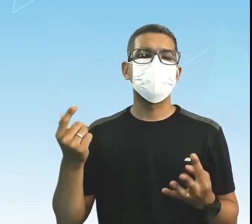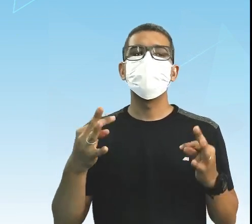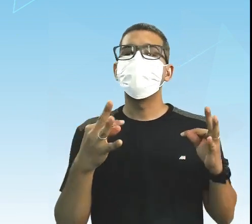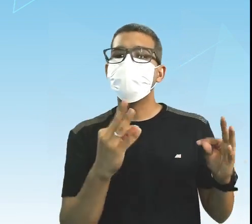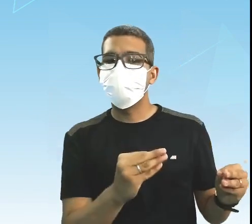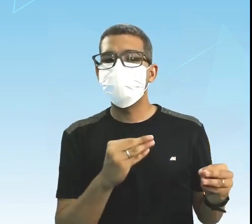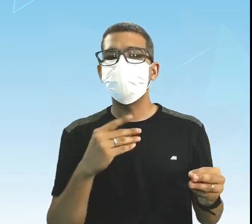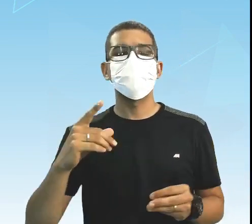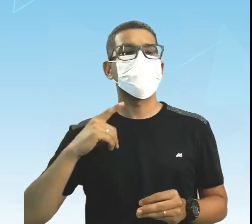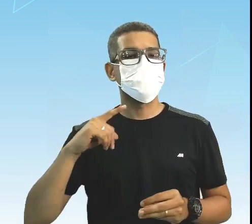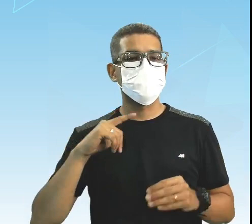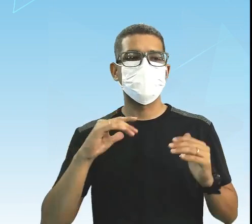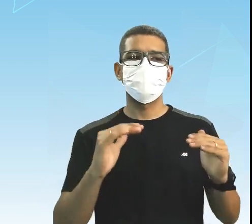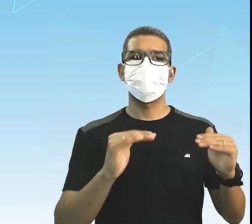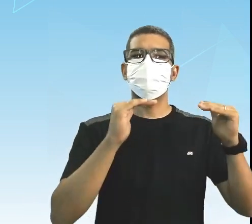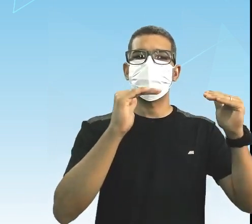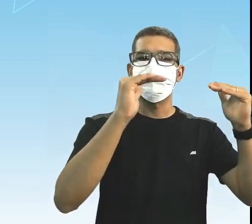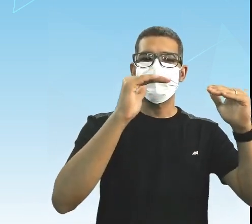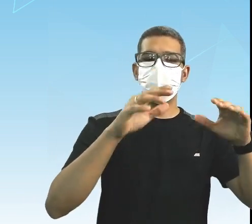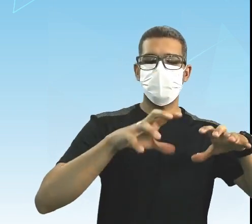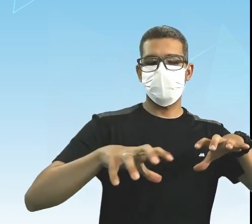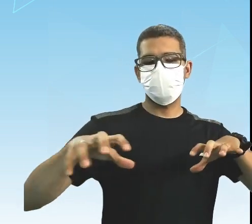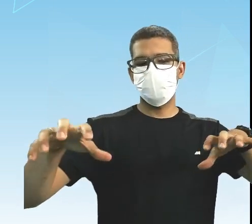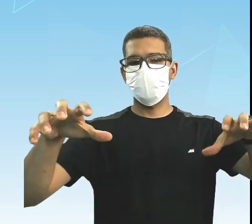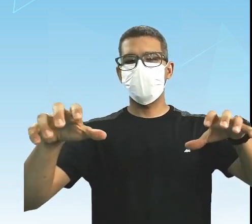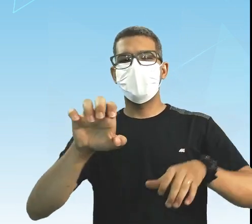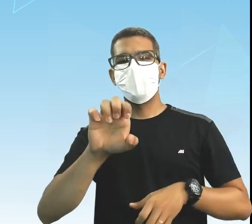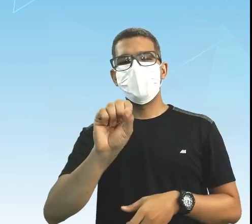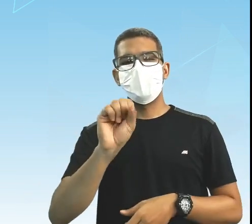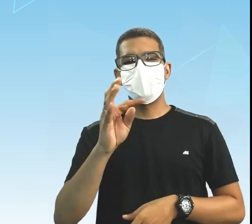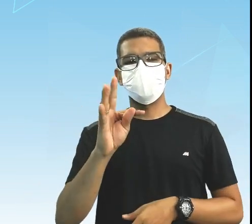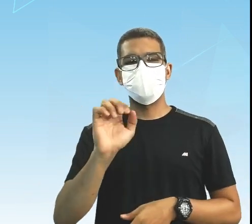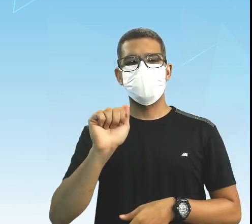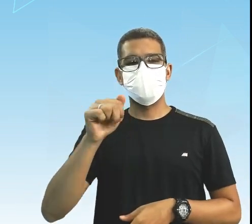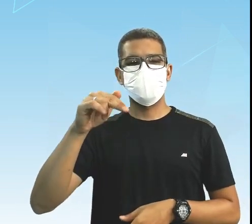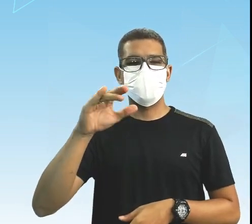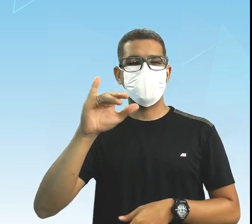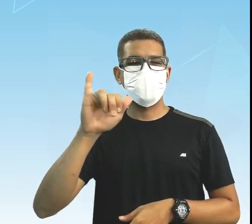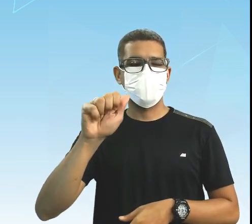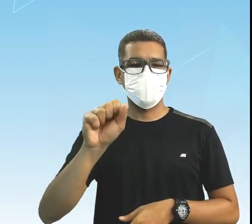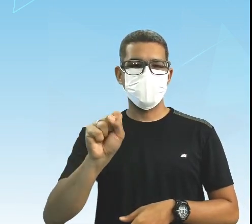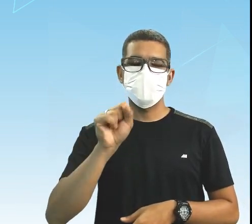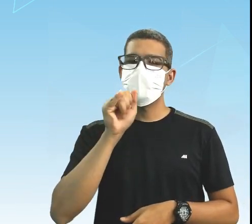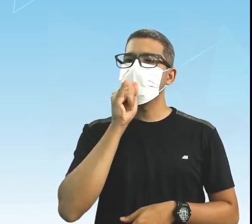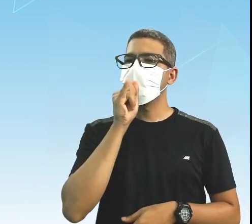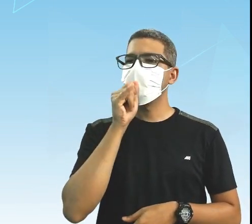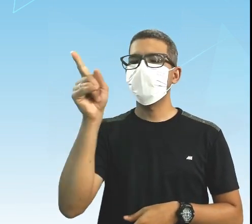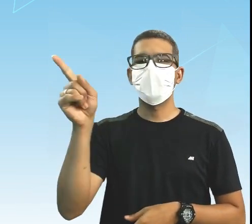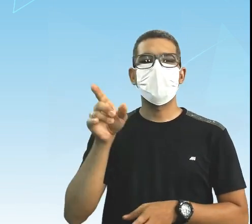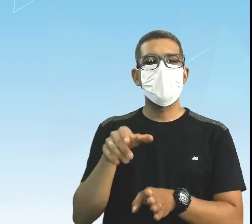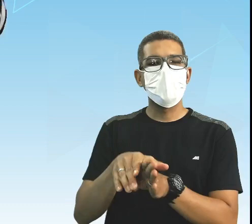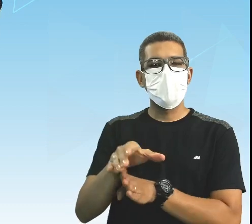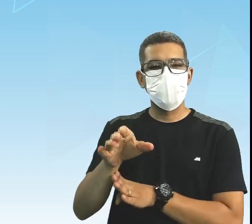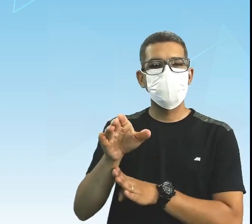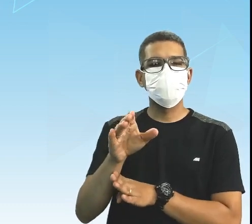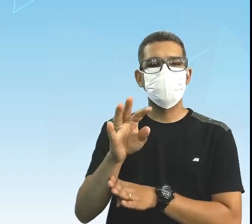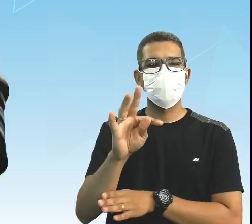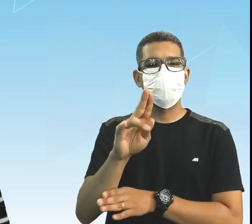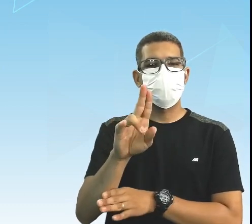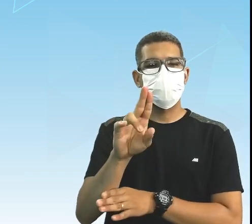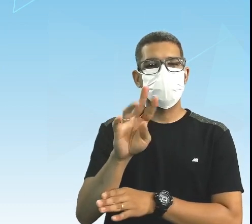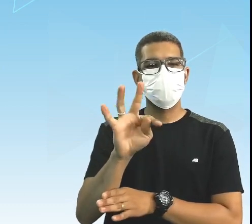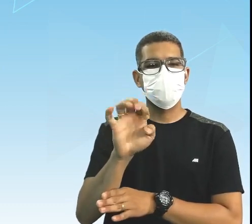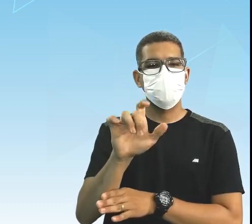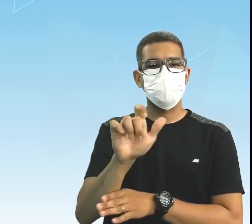as várias instâncias, a gente chama instância, tá? Por exemplo, vou no Conselho Tutelar resolver uma bronquinha entre